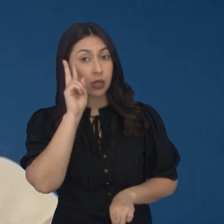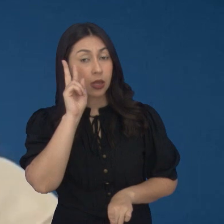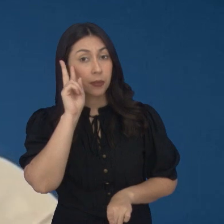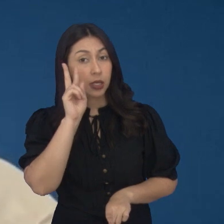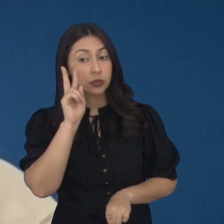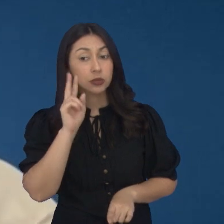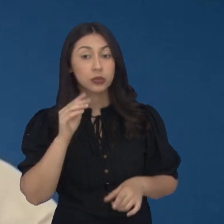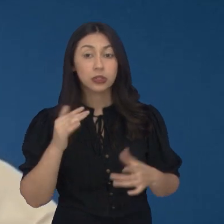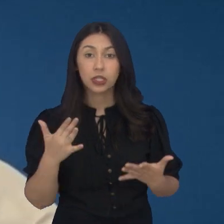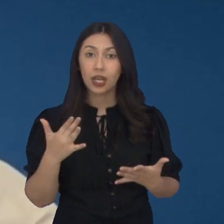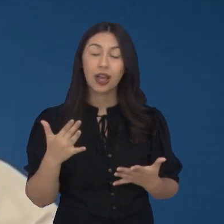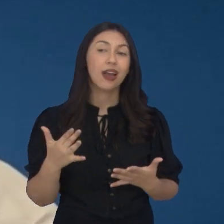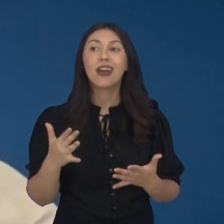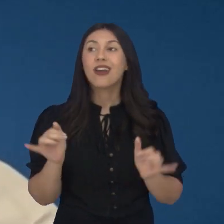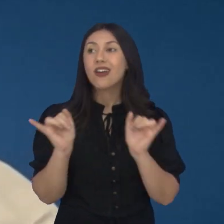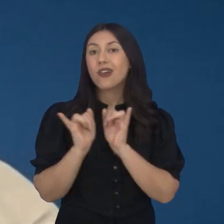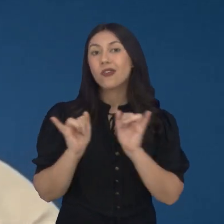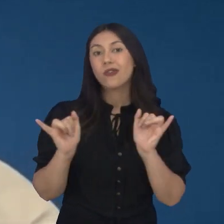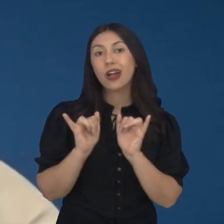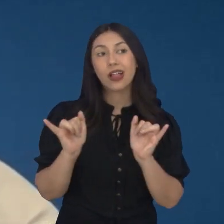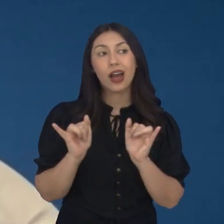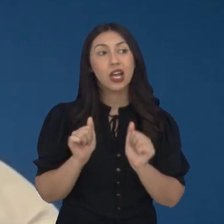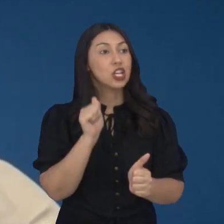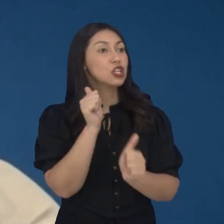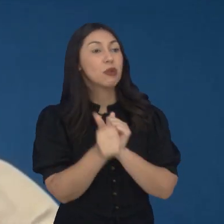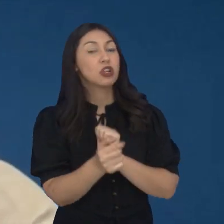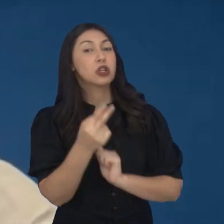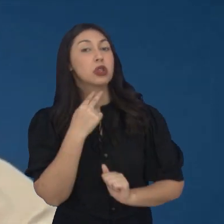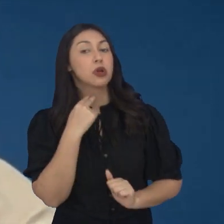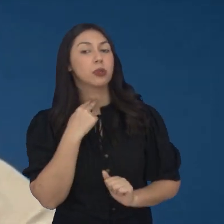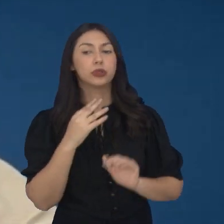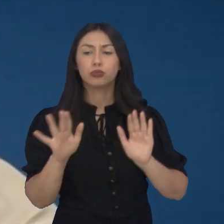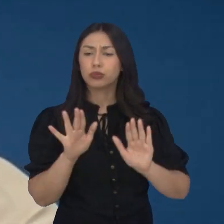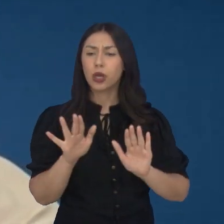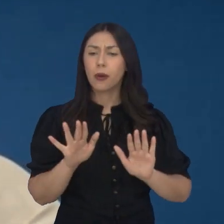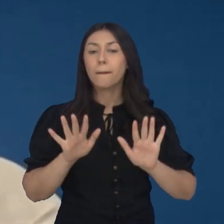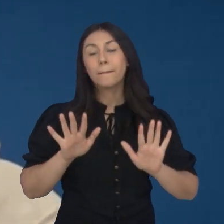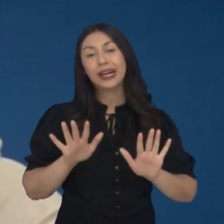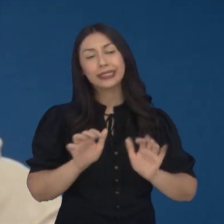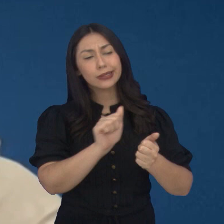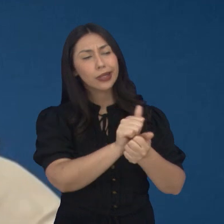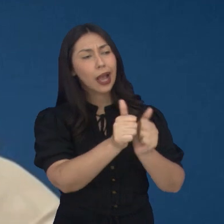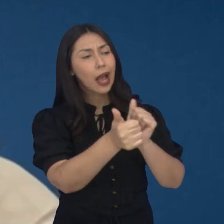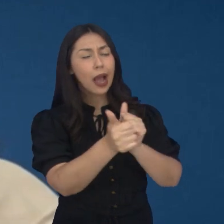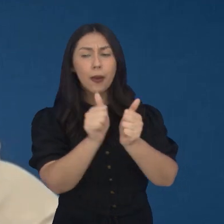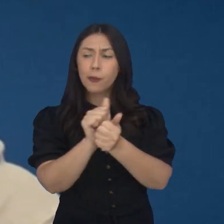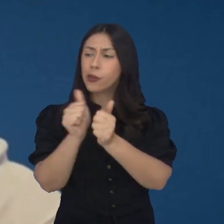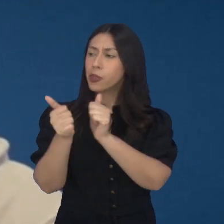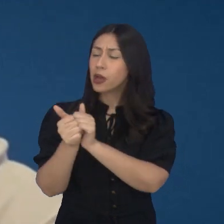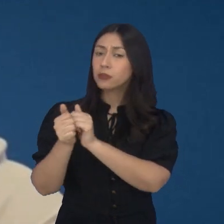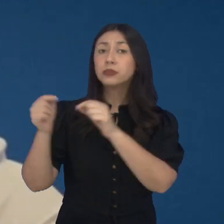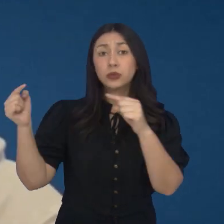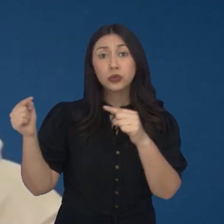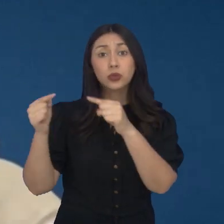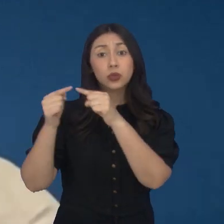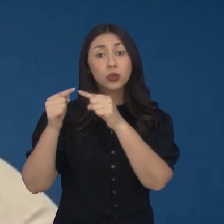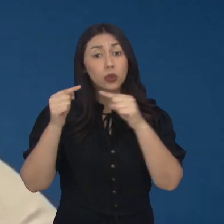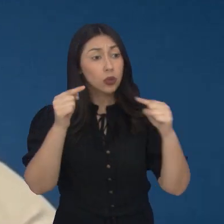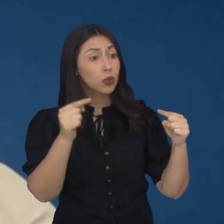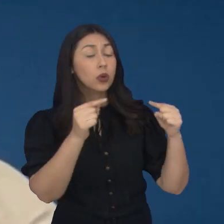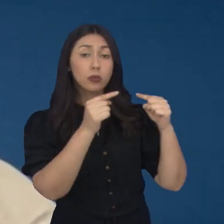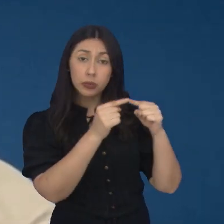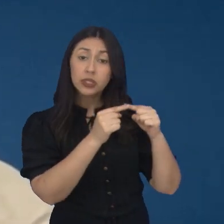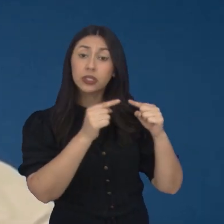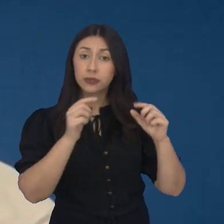existe contraindicação de atividade física, existe aquela atividade física mais específica para aquela pessoa no momento de vida,